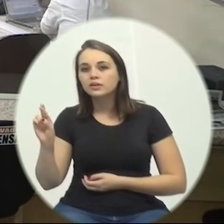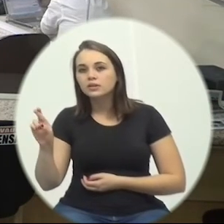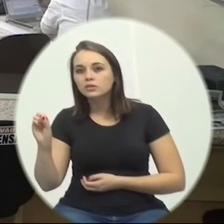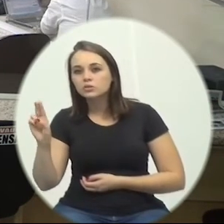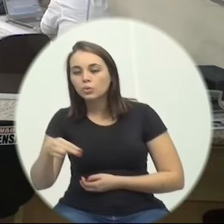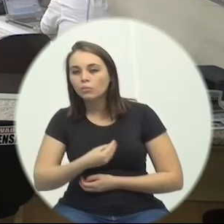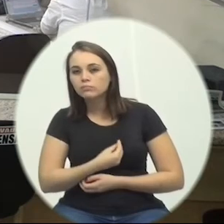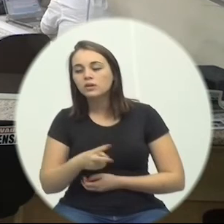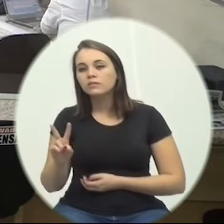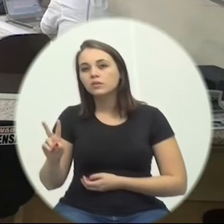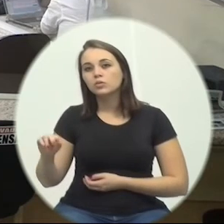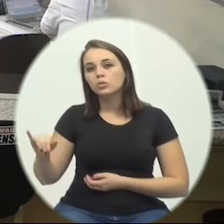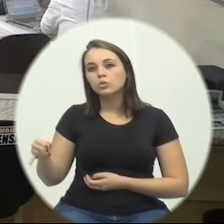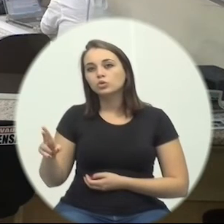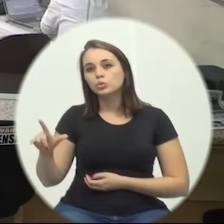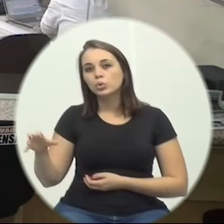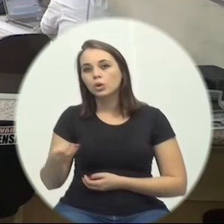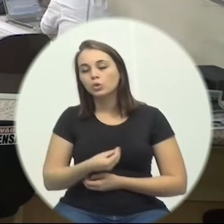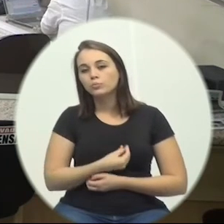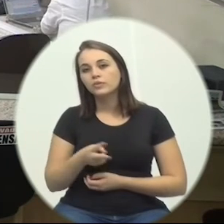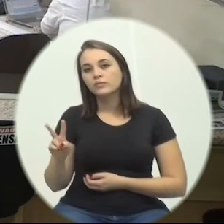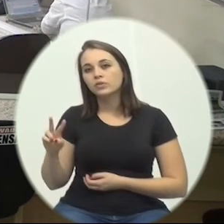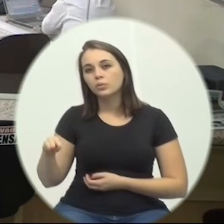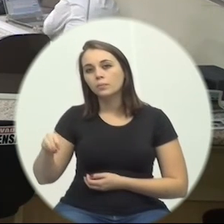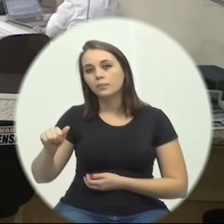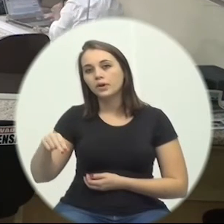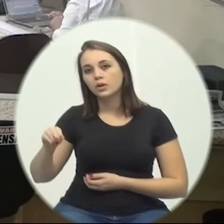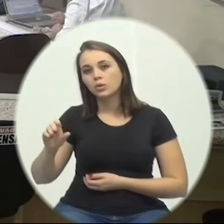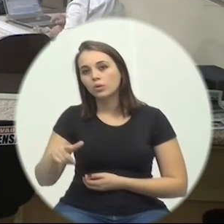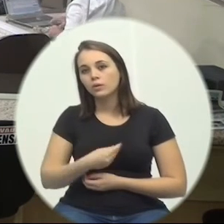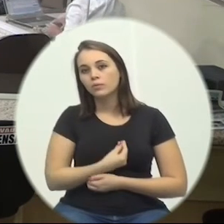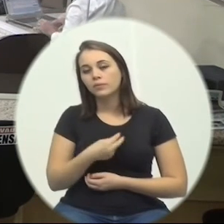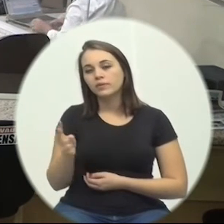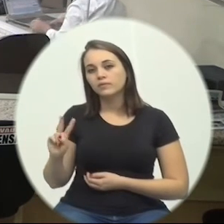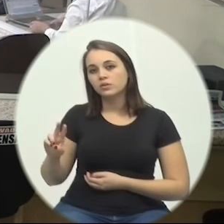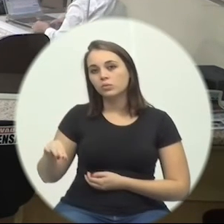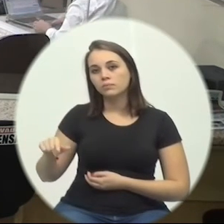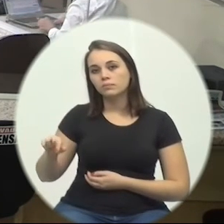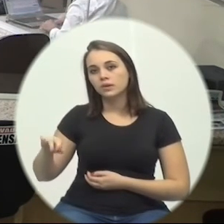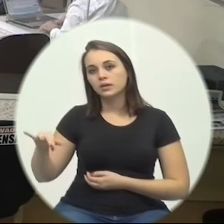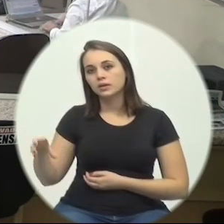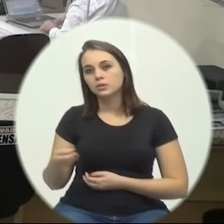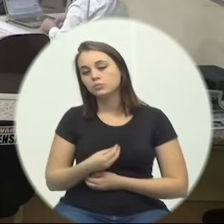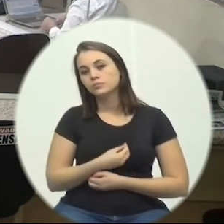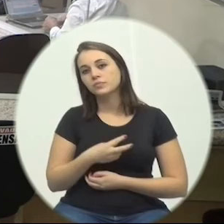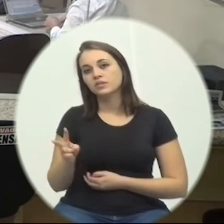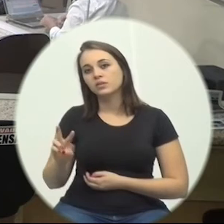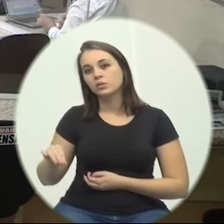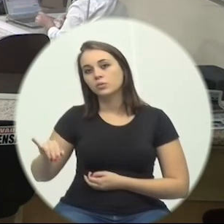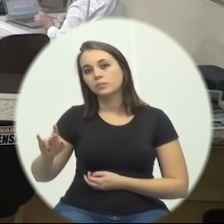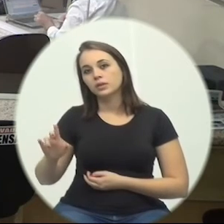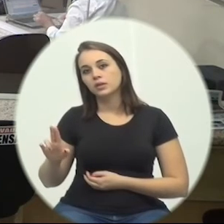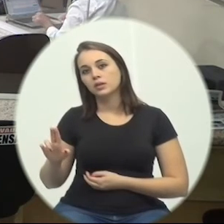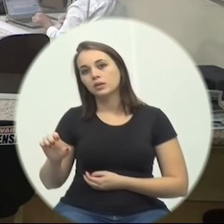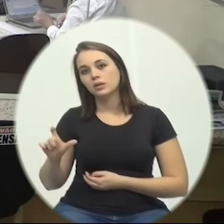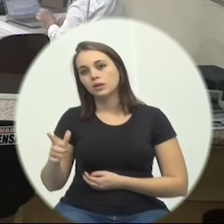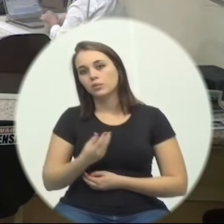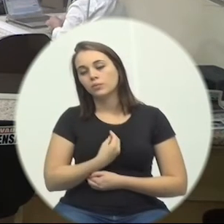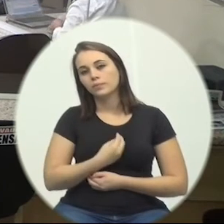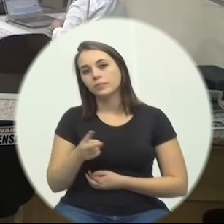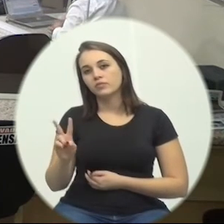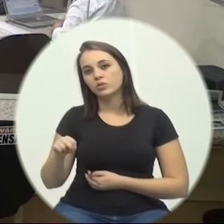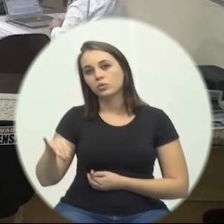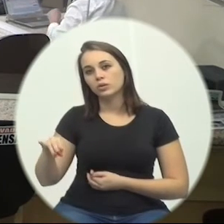vereador Júlio Kaminski. Presente, vereador Manuel Rosseng. Presente, vereador Márcio Daroz. Presente, vereador Miguel Pierini. Presente,